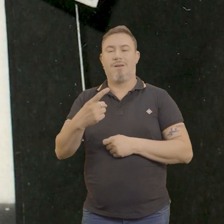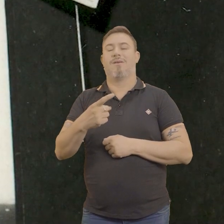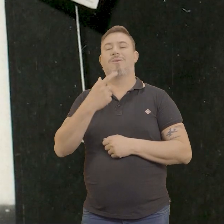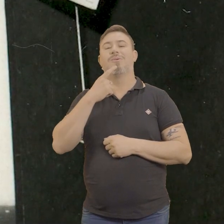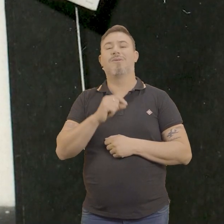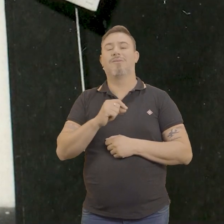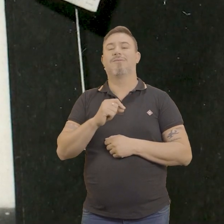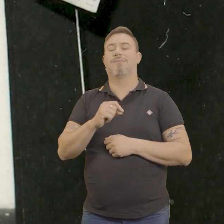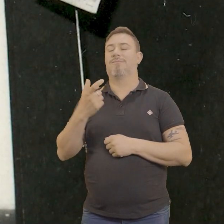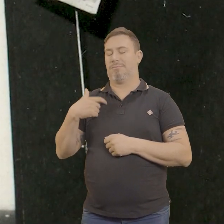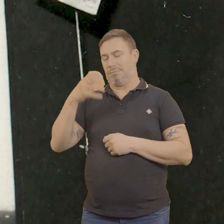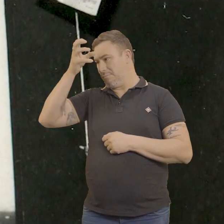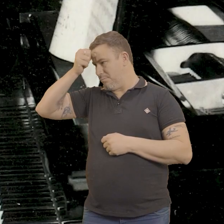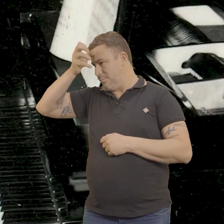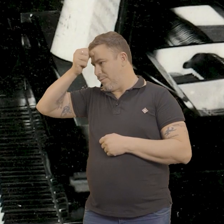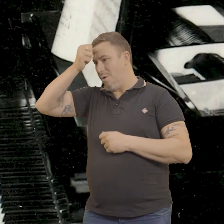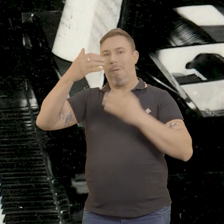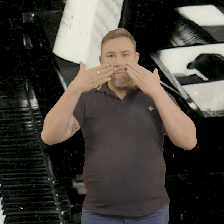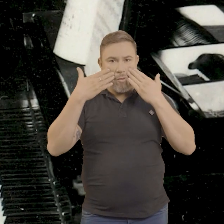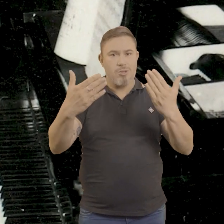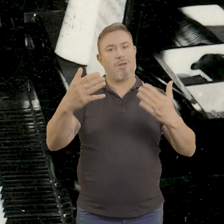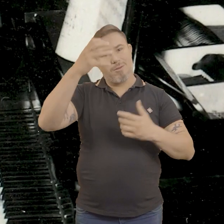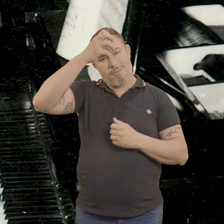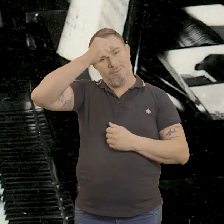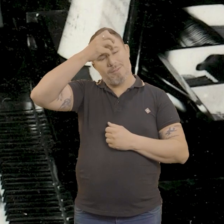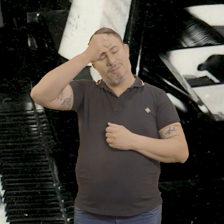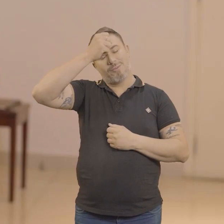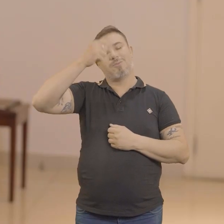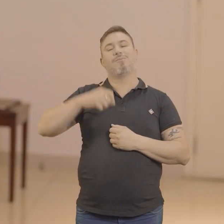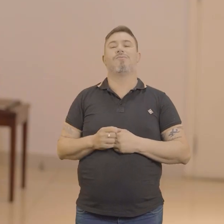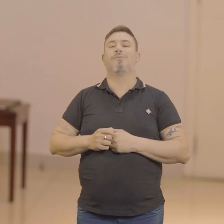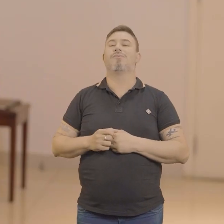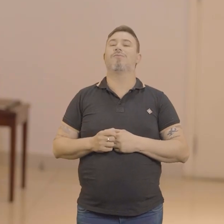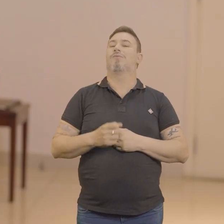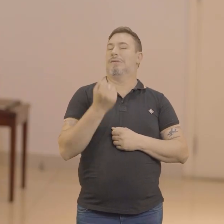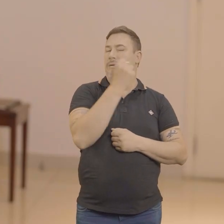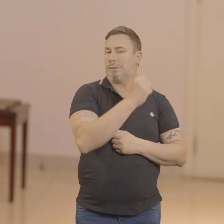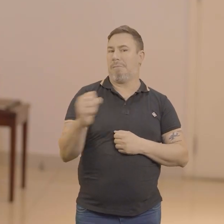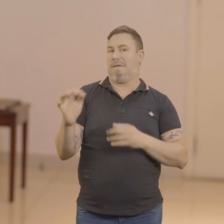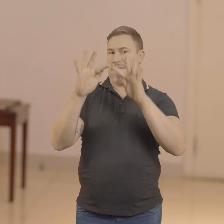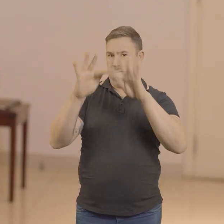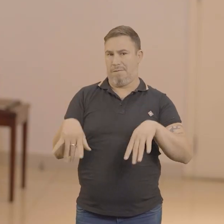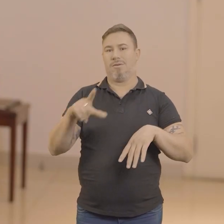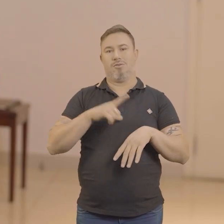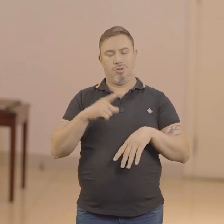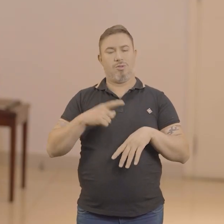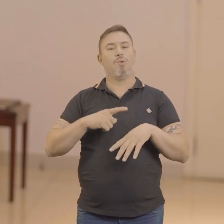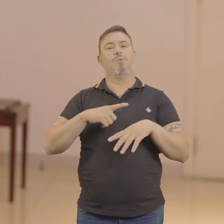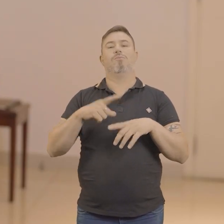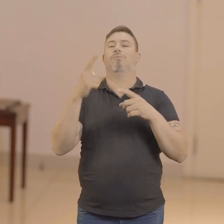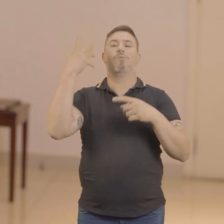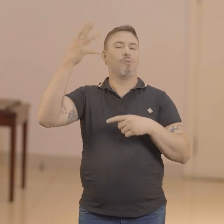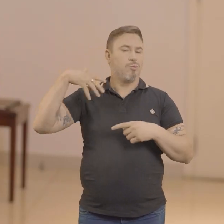do repertório, de tudo aquilo. Que cada semestre você preparava um repertório, tinha uma banca examinadora